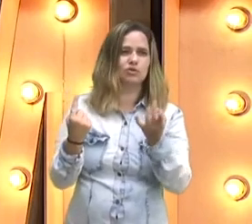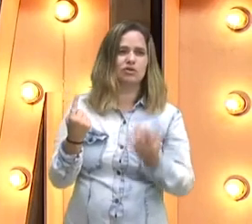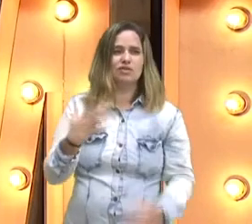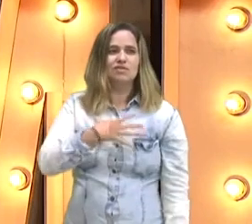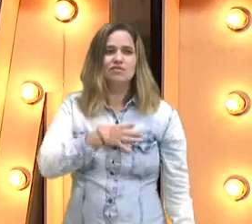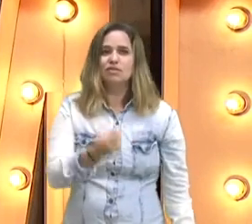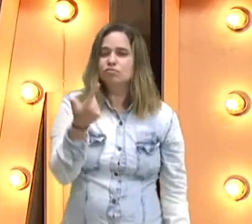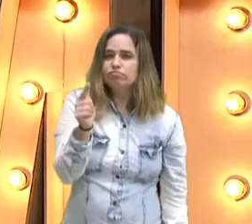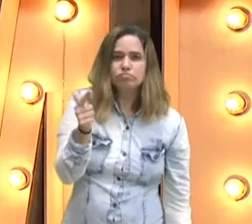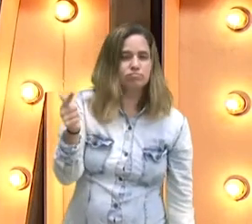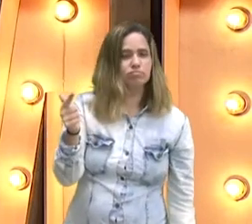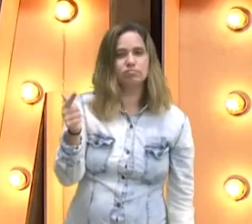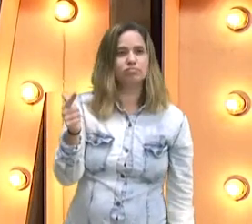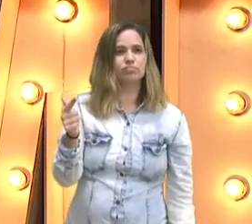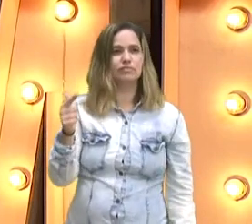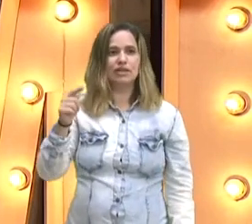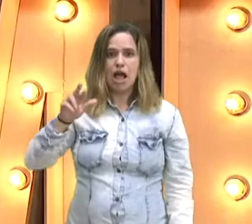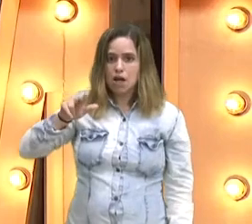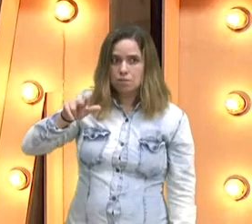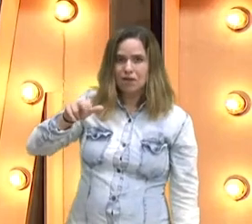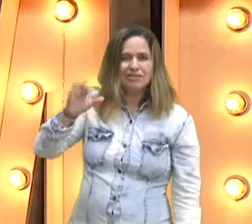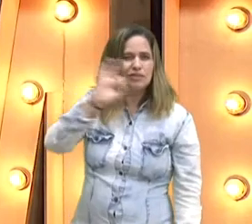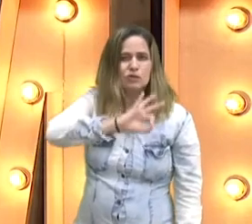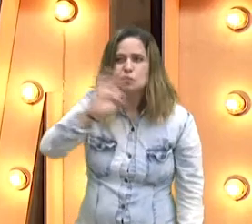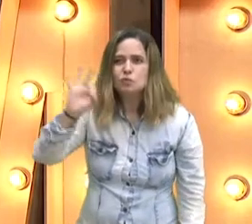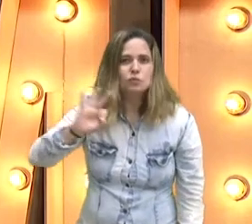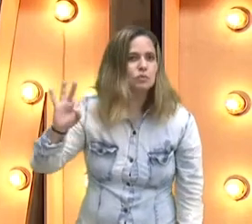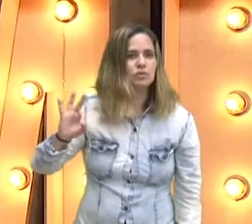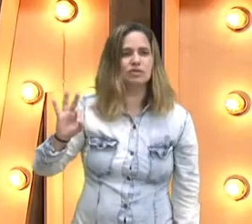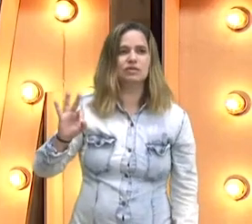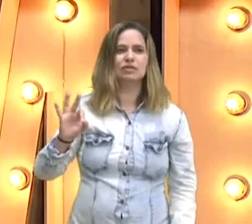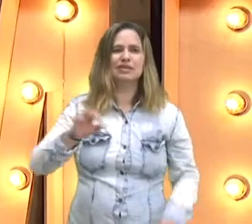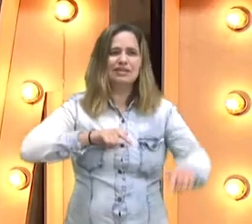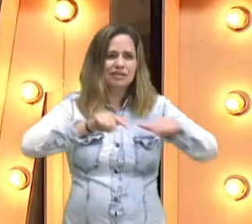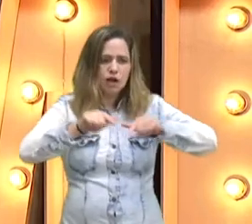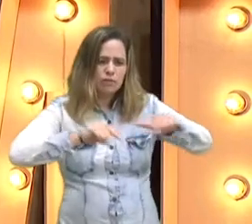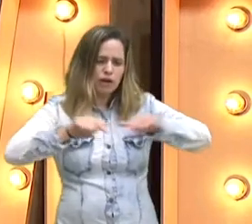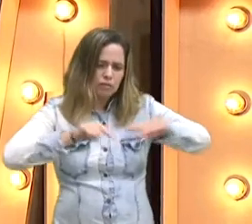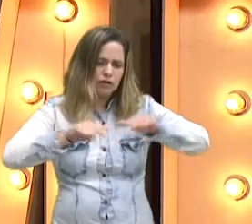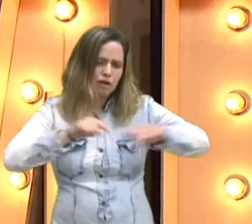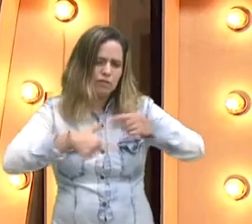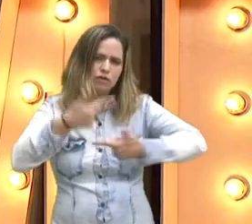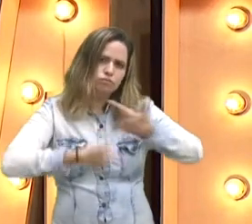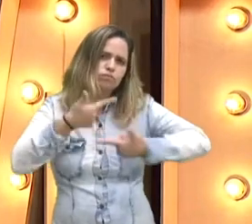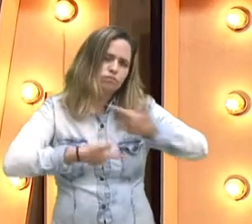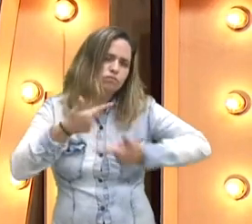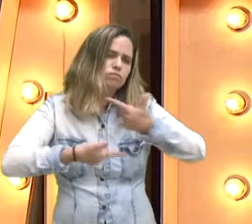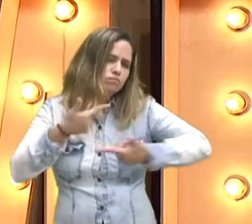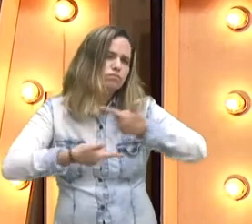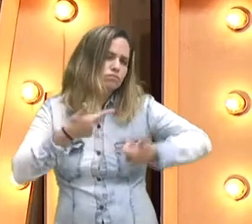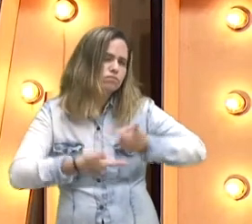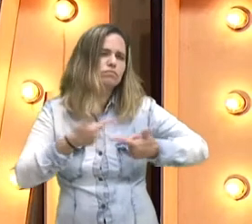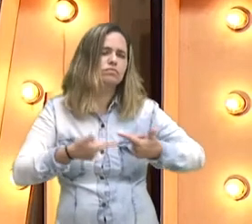nem irmão, trabalhava sem parar, contudo, os seus olhos não se satisfaziam